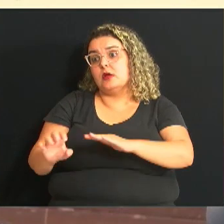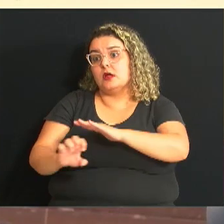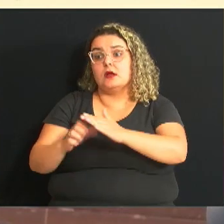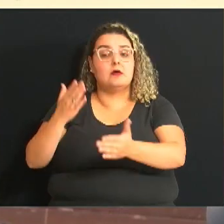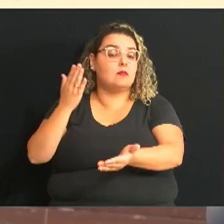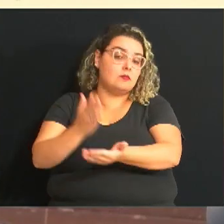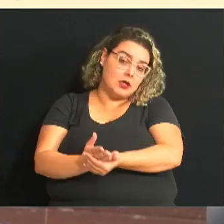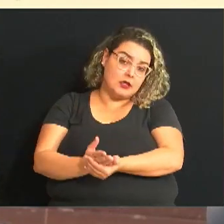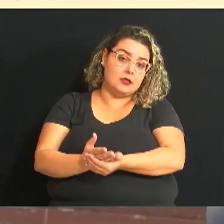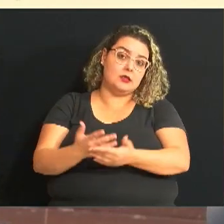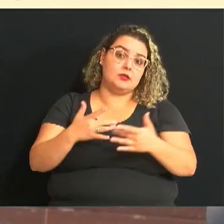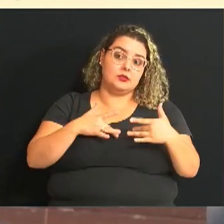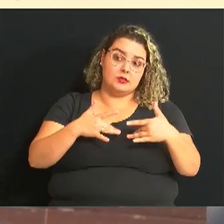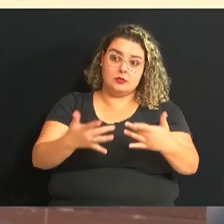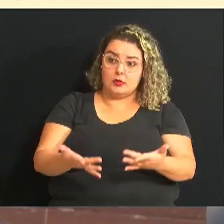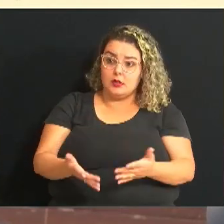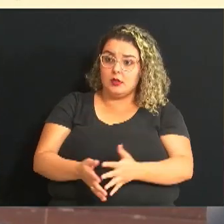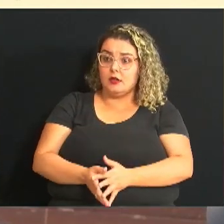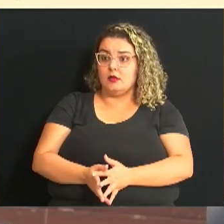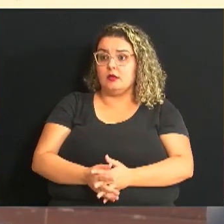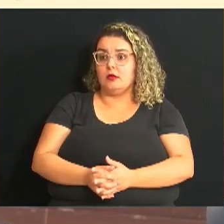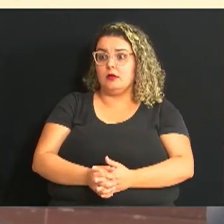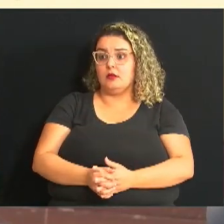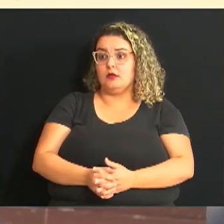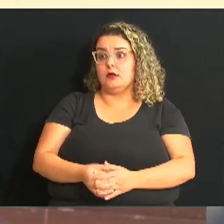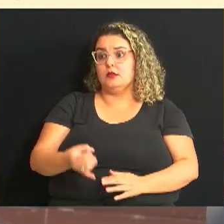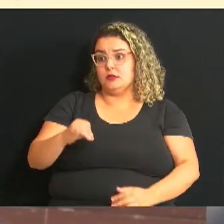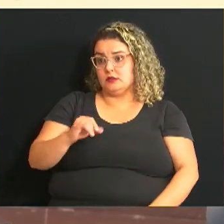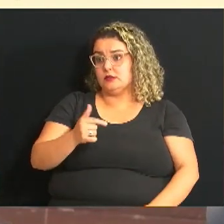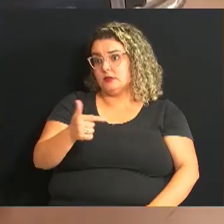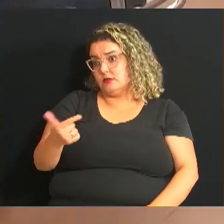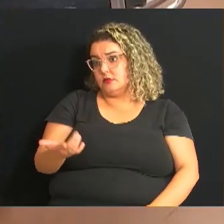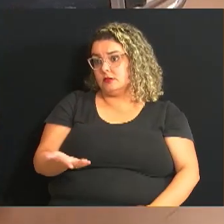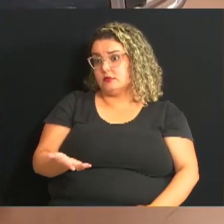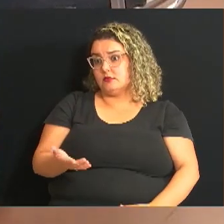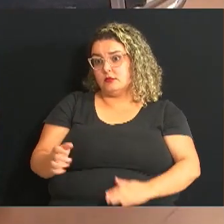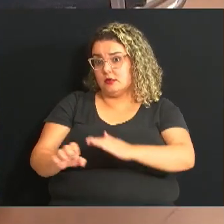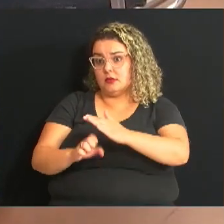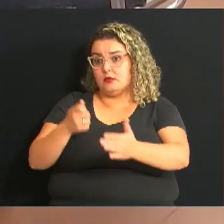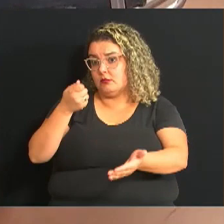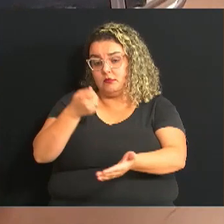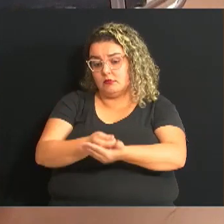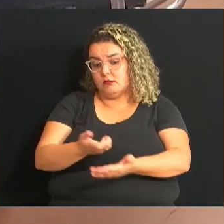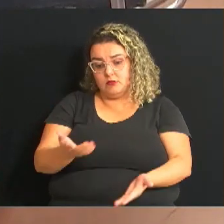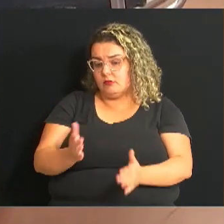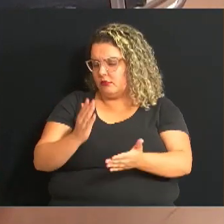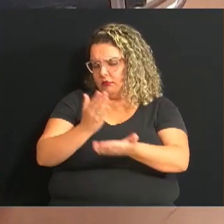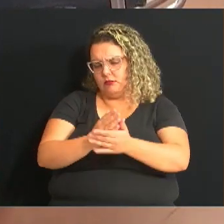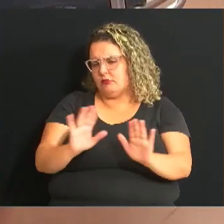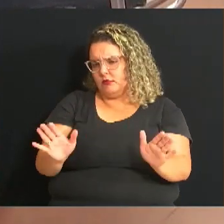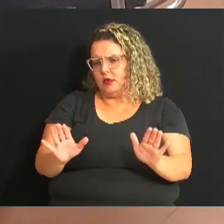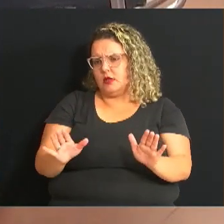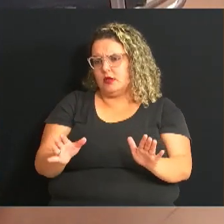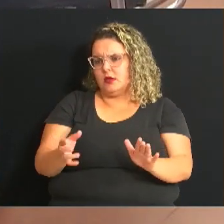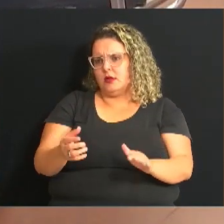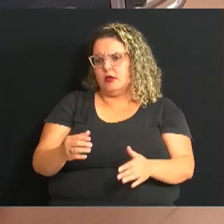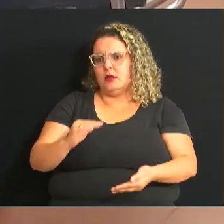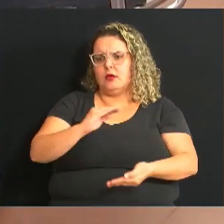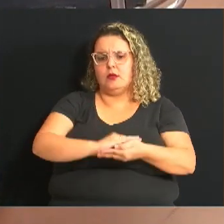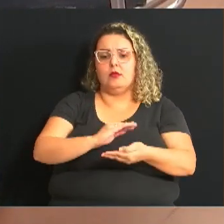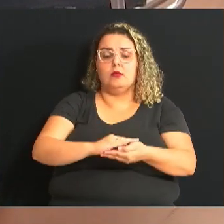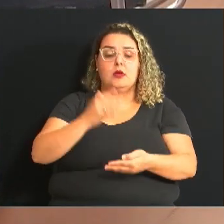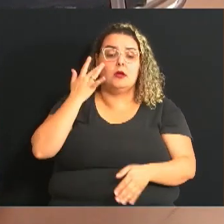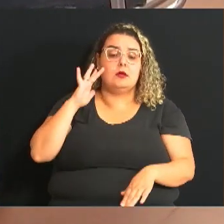doar. Sim. Né? Porque se não houver a empresa para de doar, fala, se for para mandar lá para o fundo, eu não sei para onde